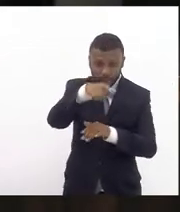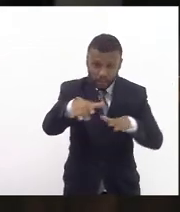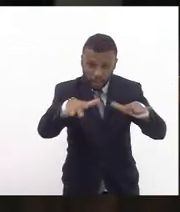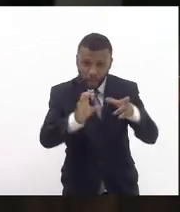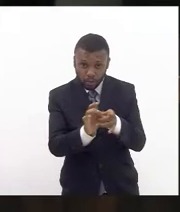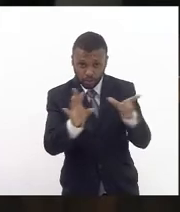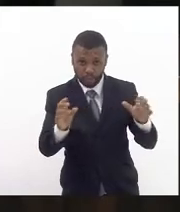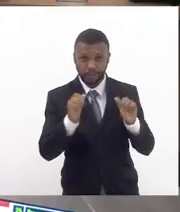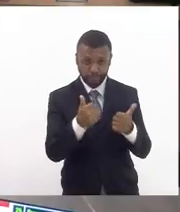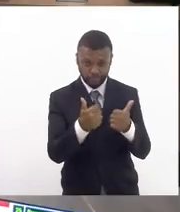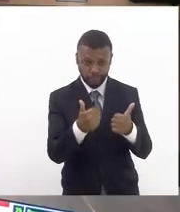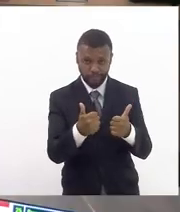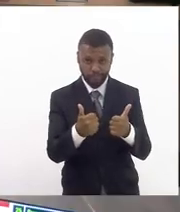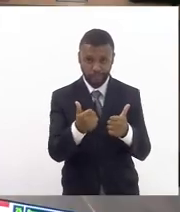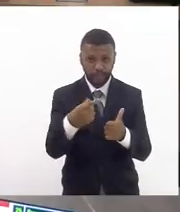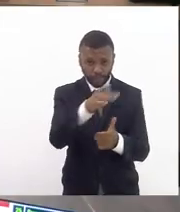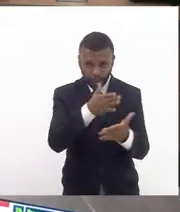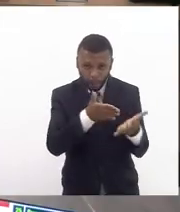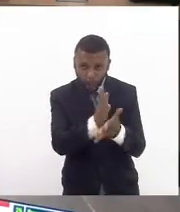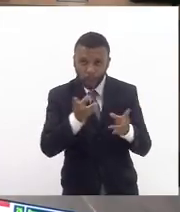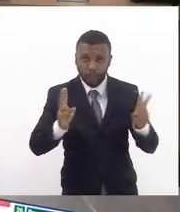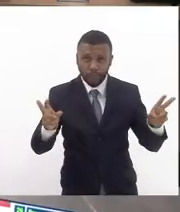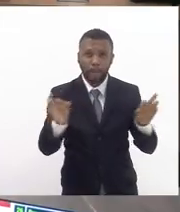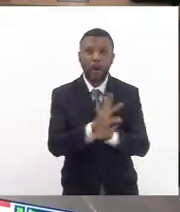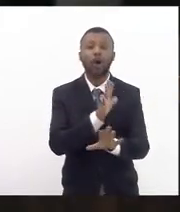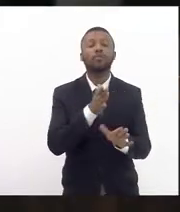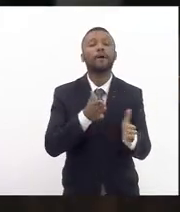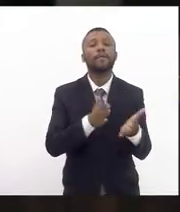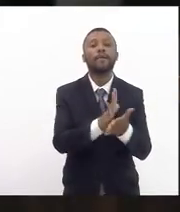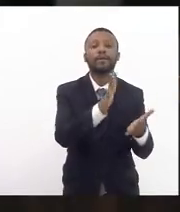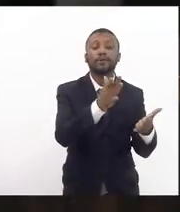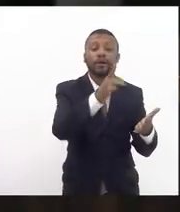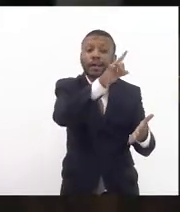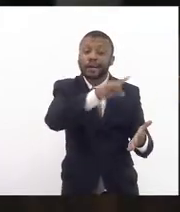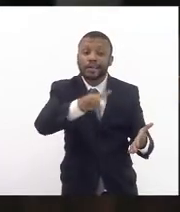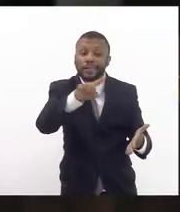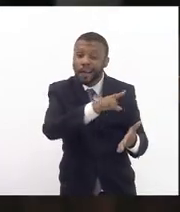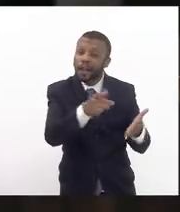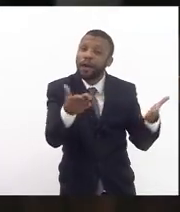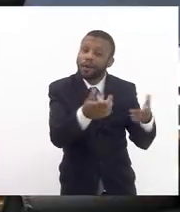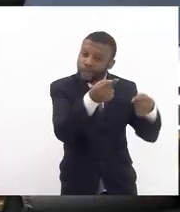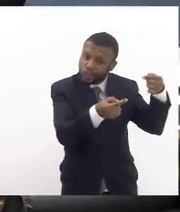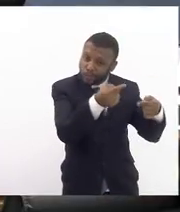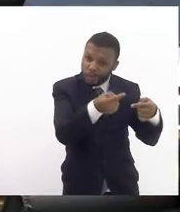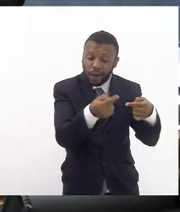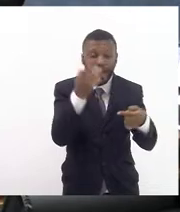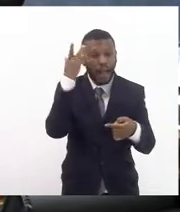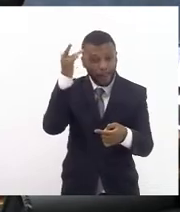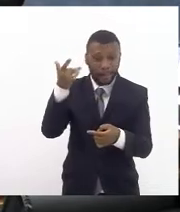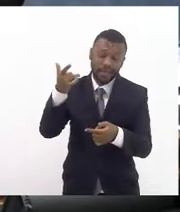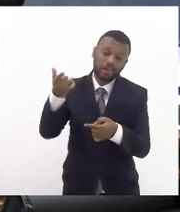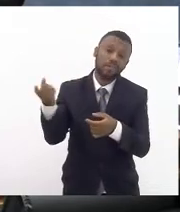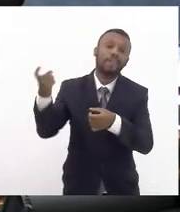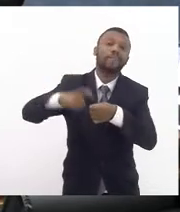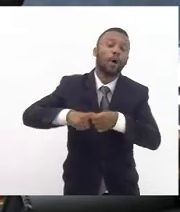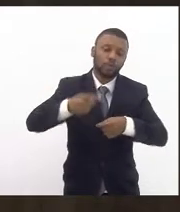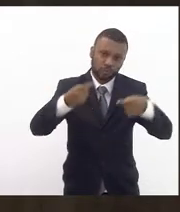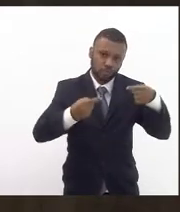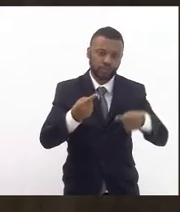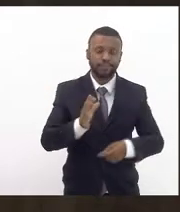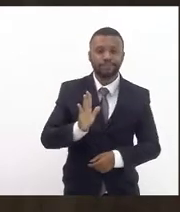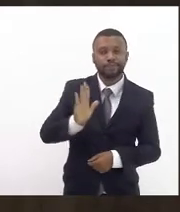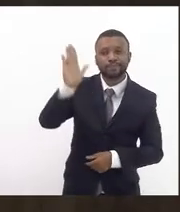tá ok? Vocês que aprovam, permaneçam como estão, aprovado, sai de pauta e volta amanhã. Senhor presidente, pela